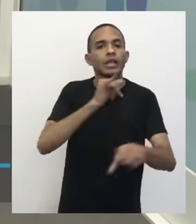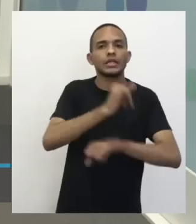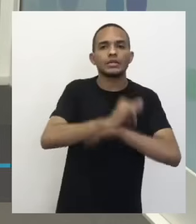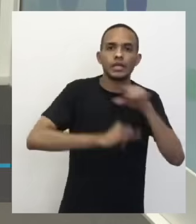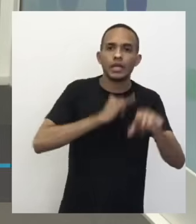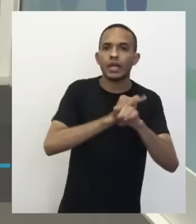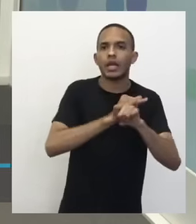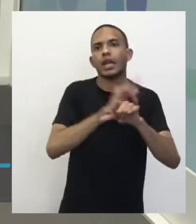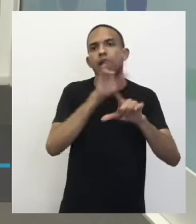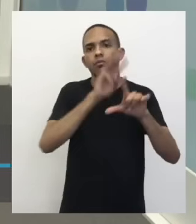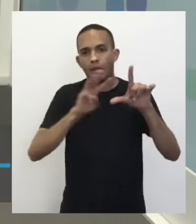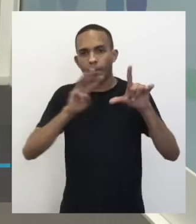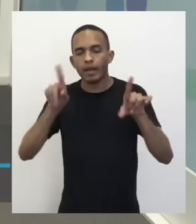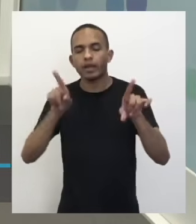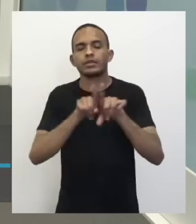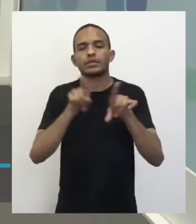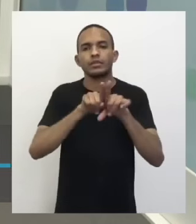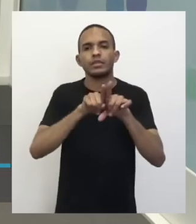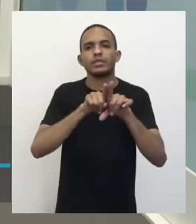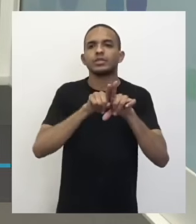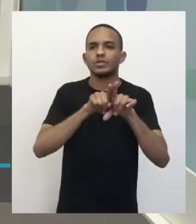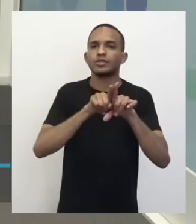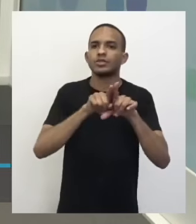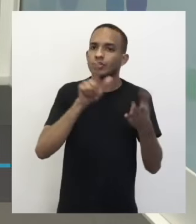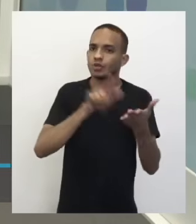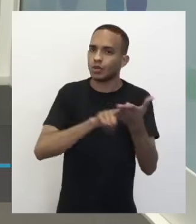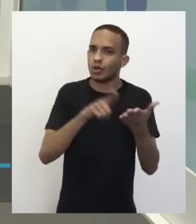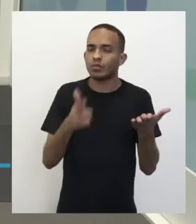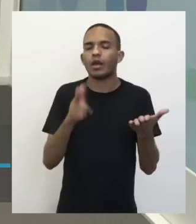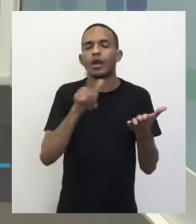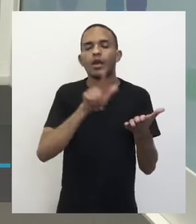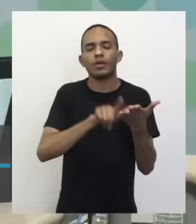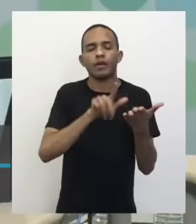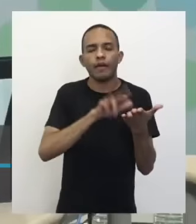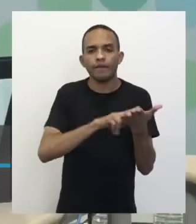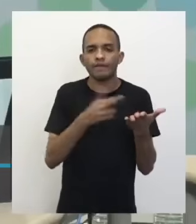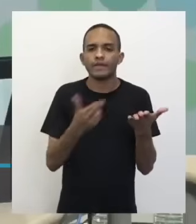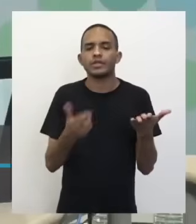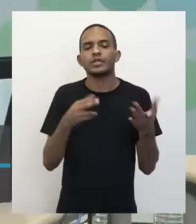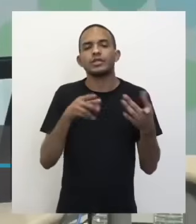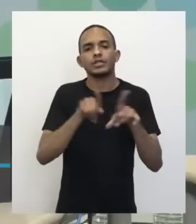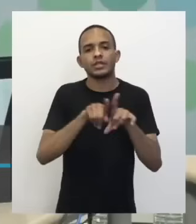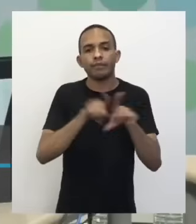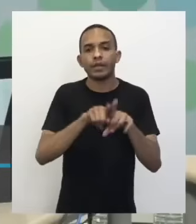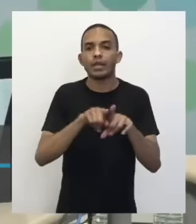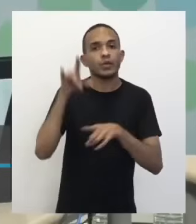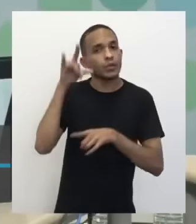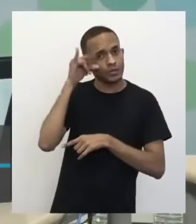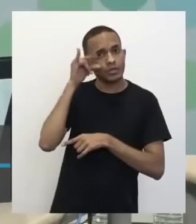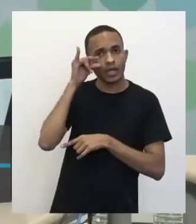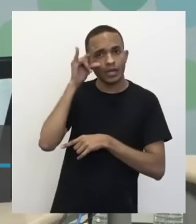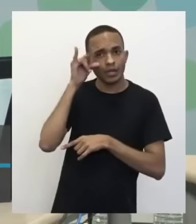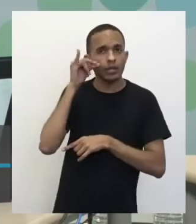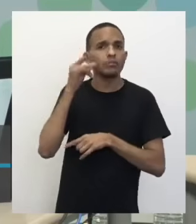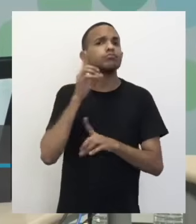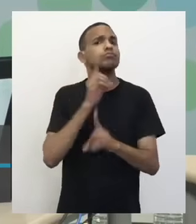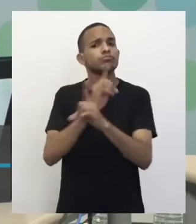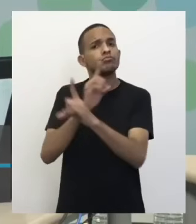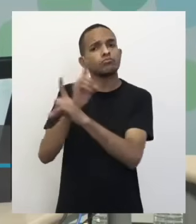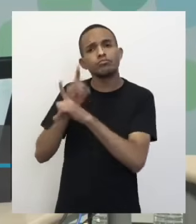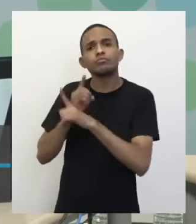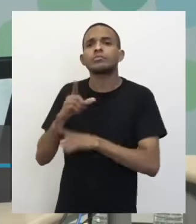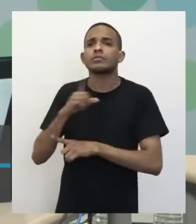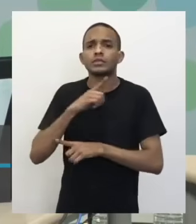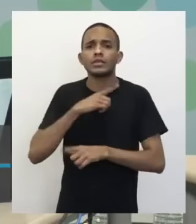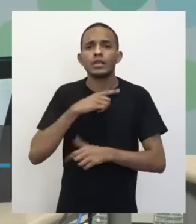também. Jornais... Hoje jornais, em dia, revistas. Até no nosso Instagram, a gente acha, né? Por exemplo, quem